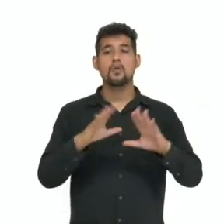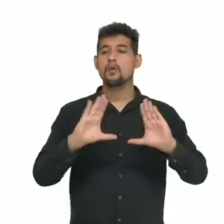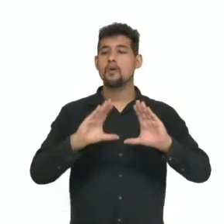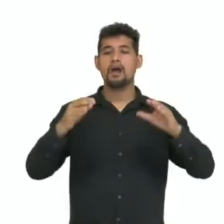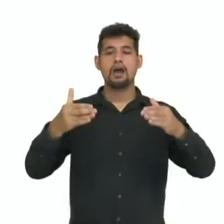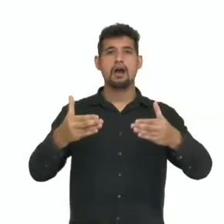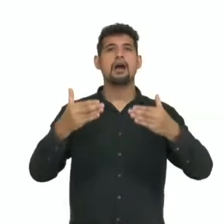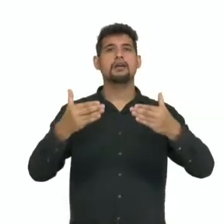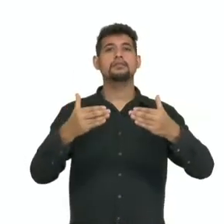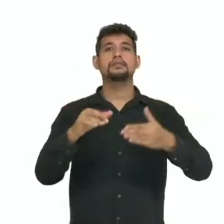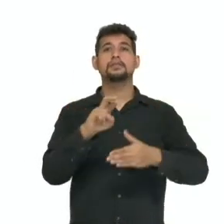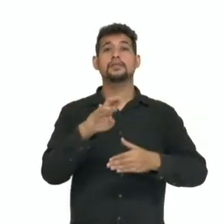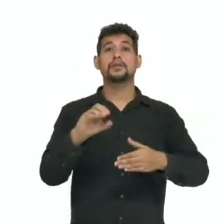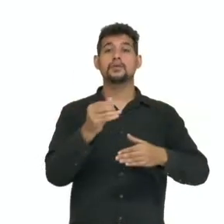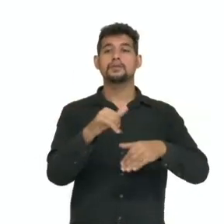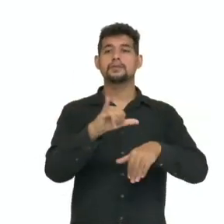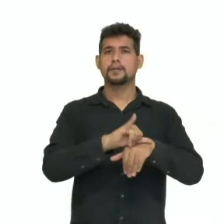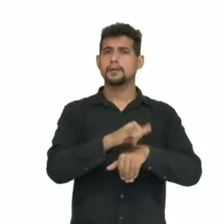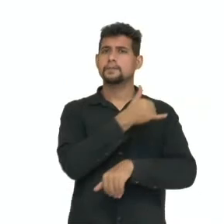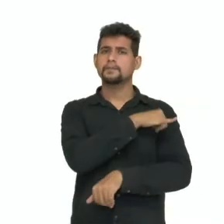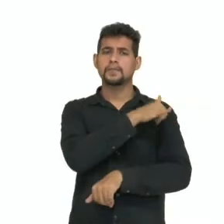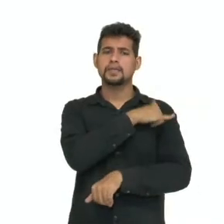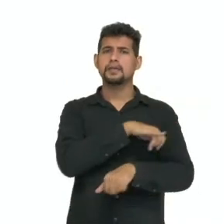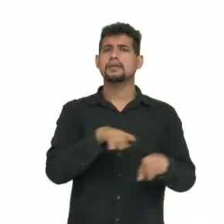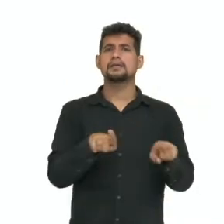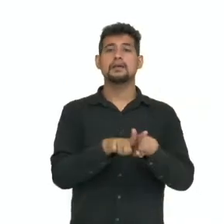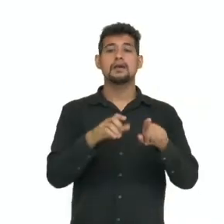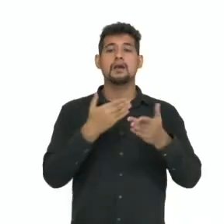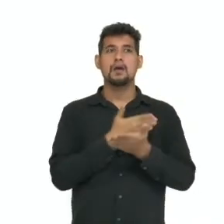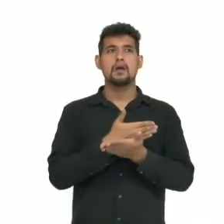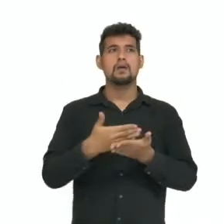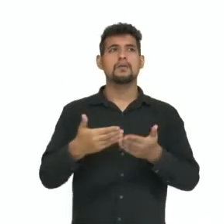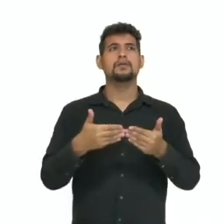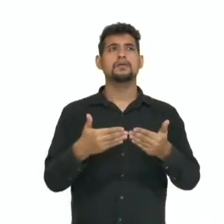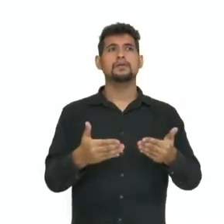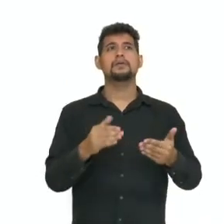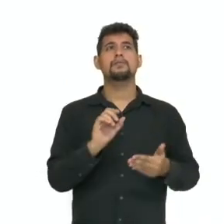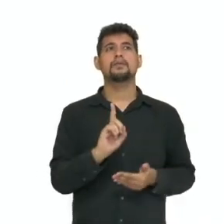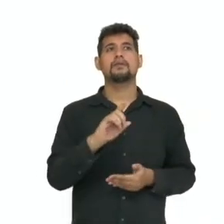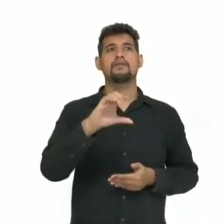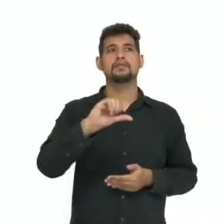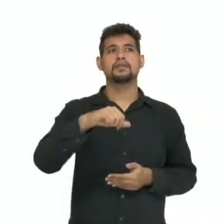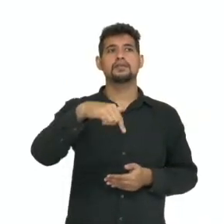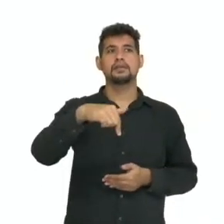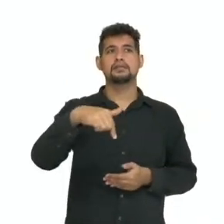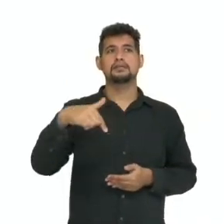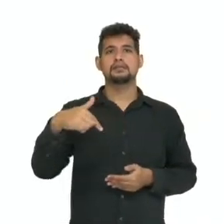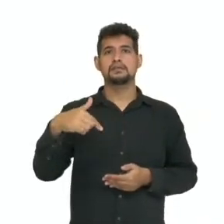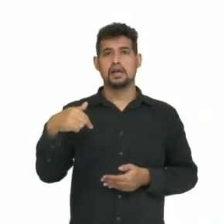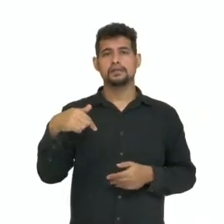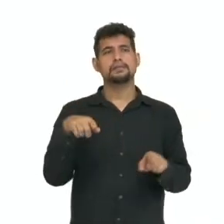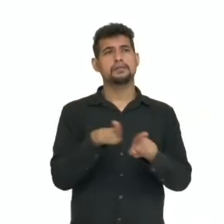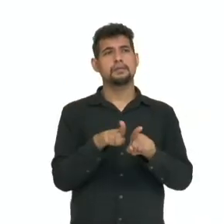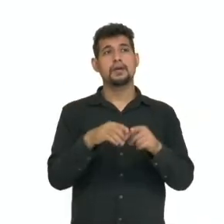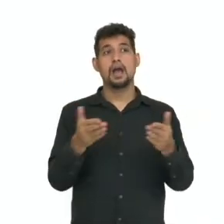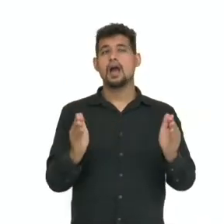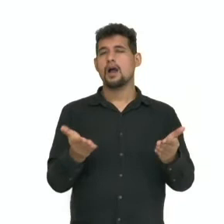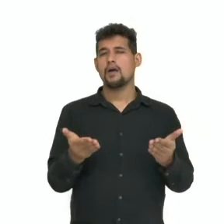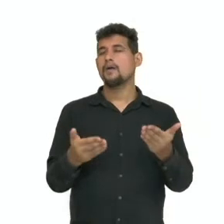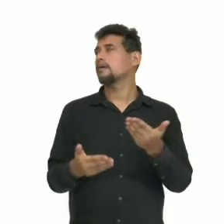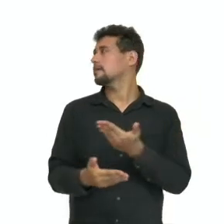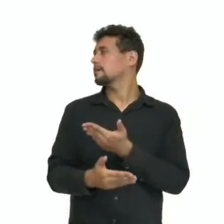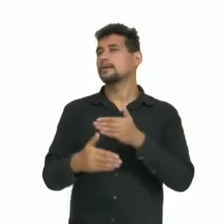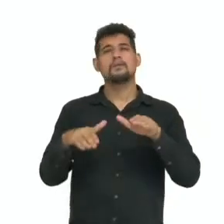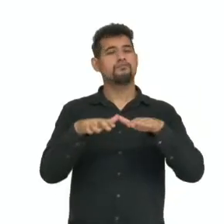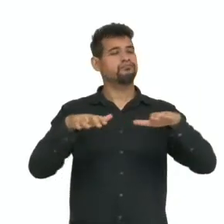chamado Rio Centro, no Rio de Janeiro, que tinha sido inaugurado em 1977. Aqui uma imagem atual deste